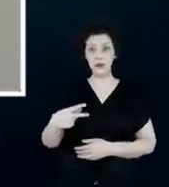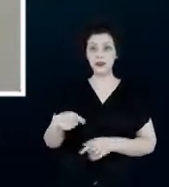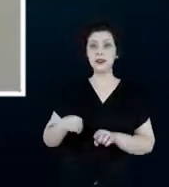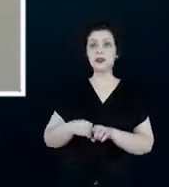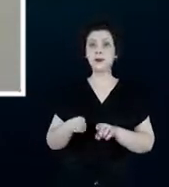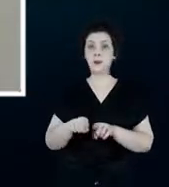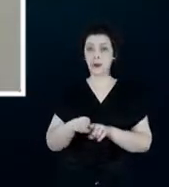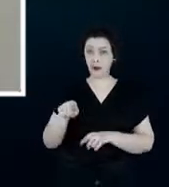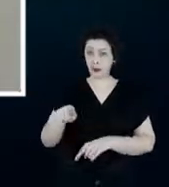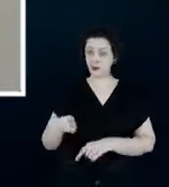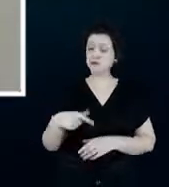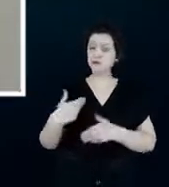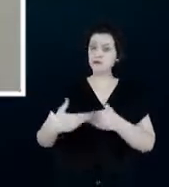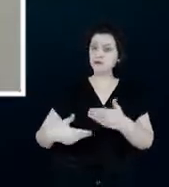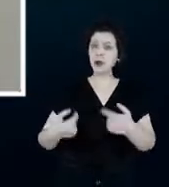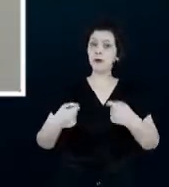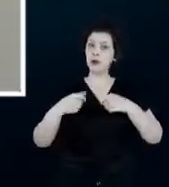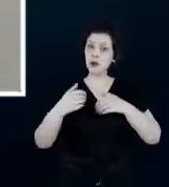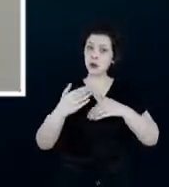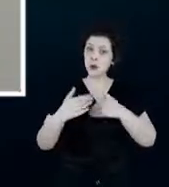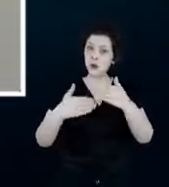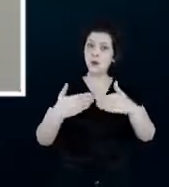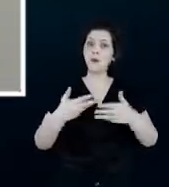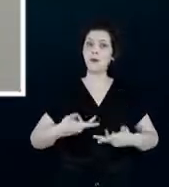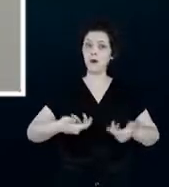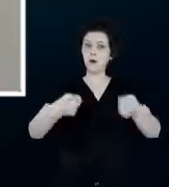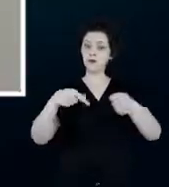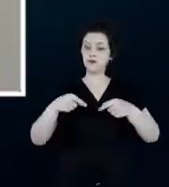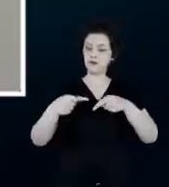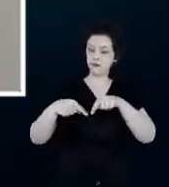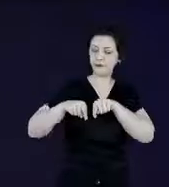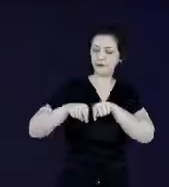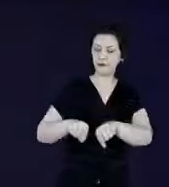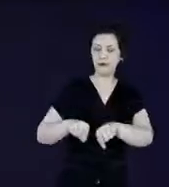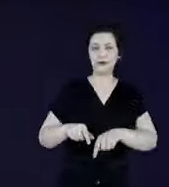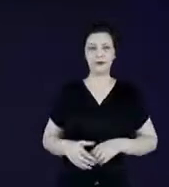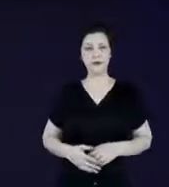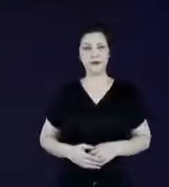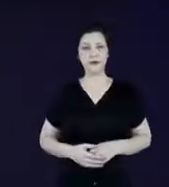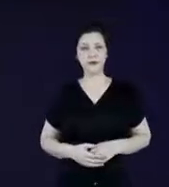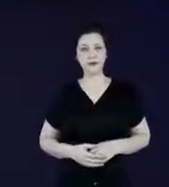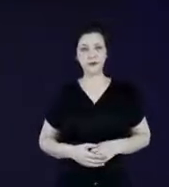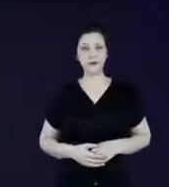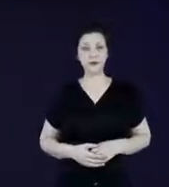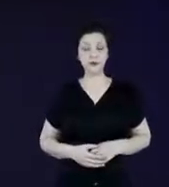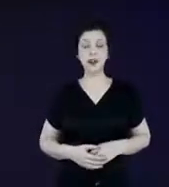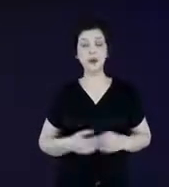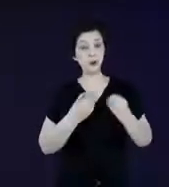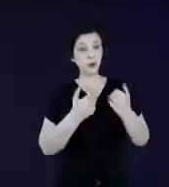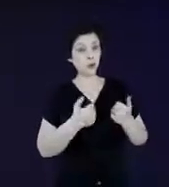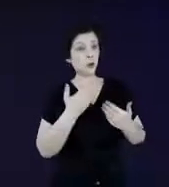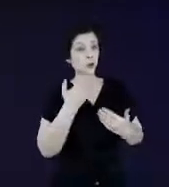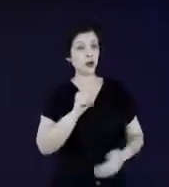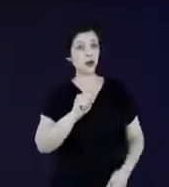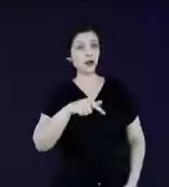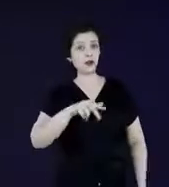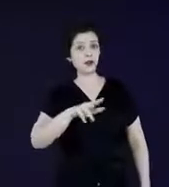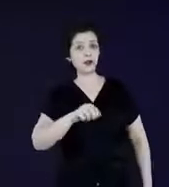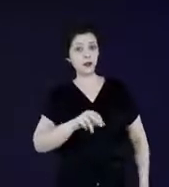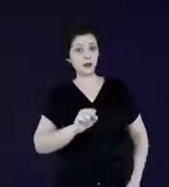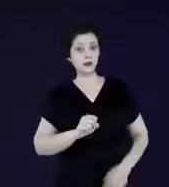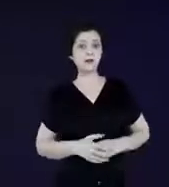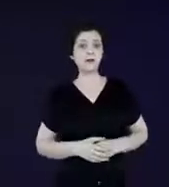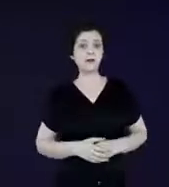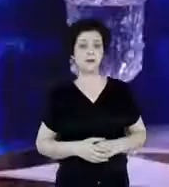gente tem que continuar, né, progredindo nessa agenda conjuntamente. Muito bom. Obrigado, Agnes. Acho que